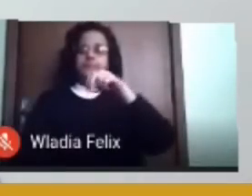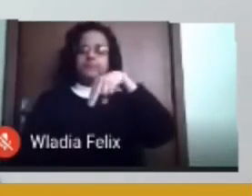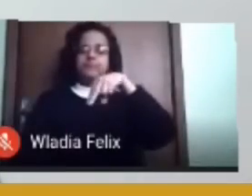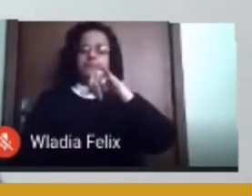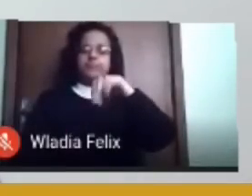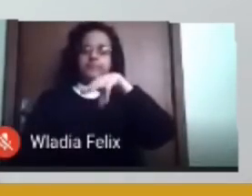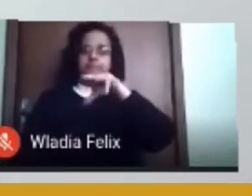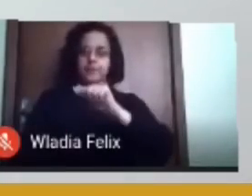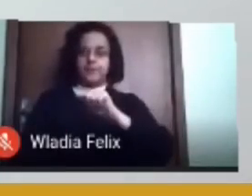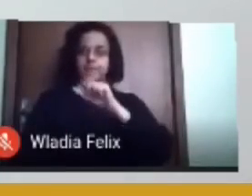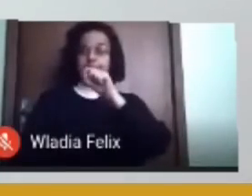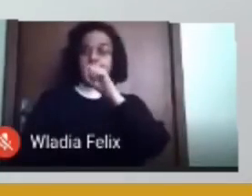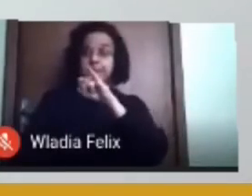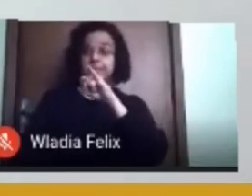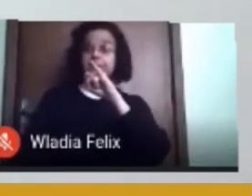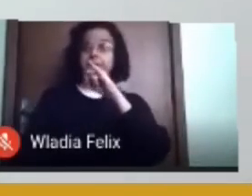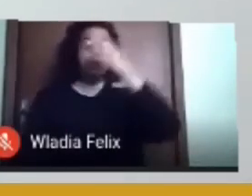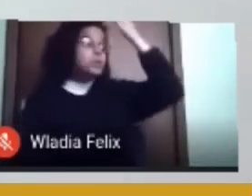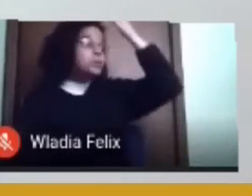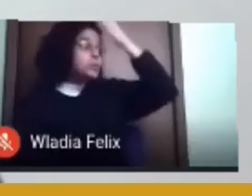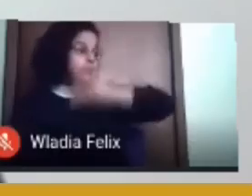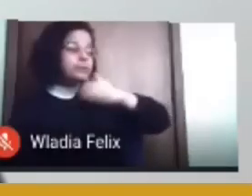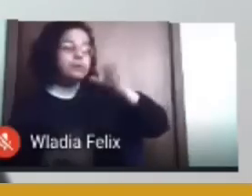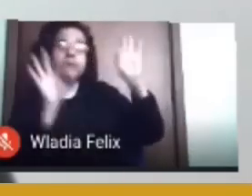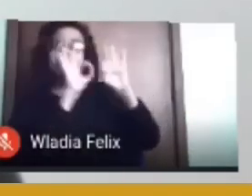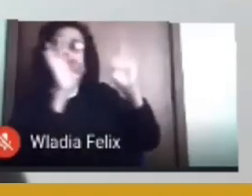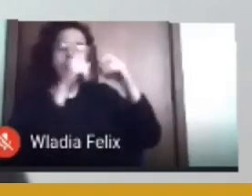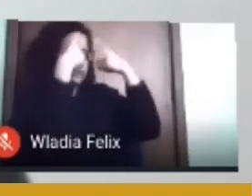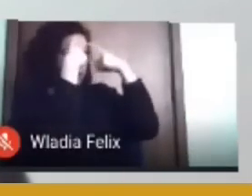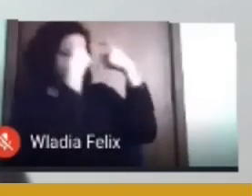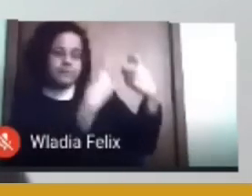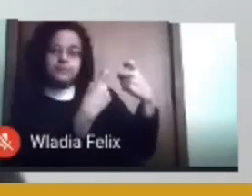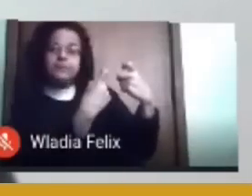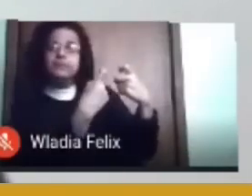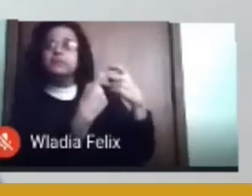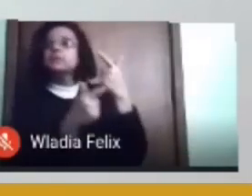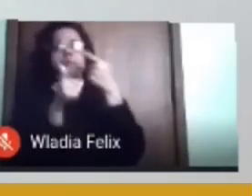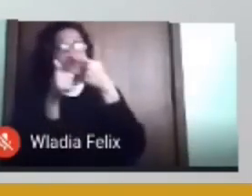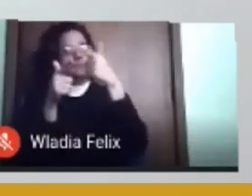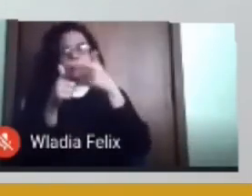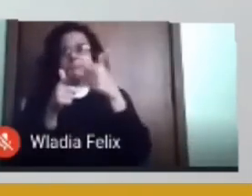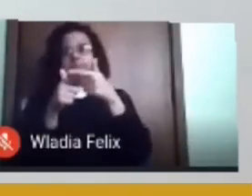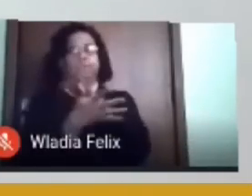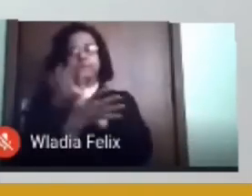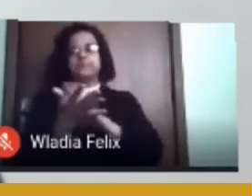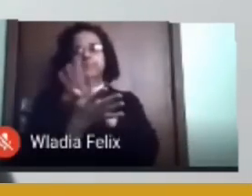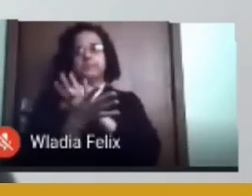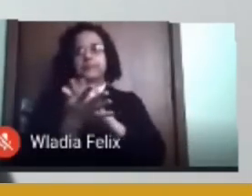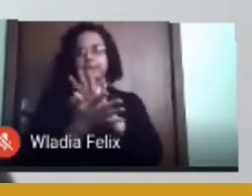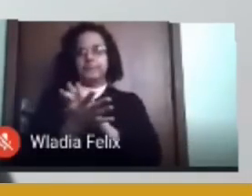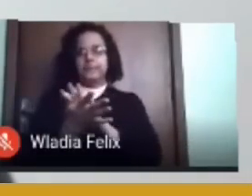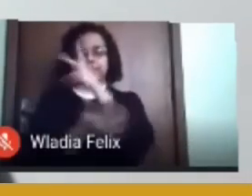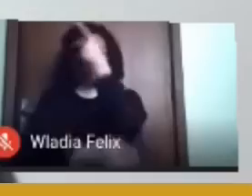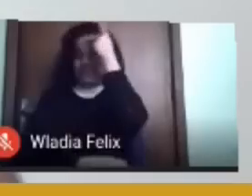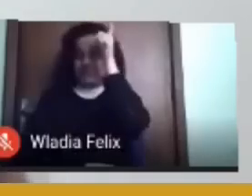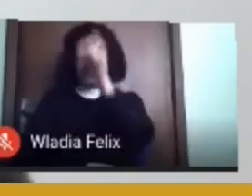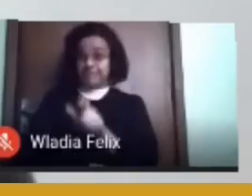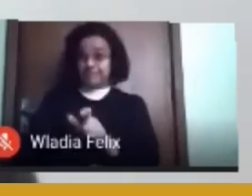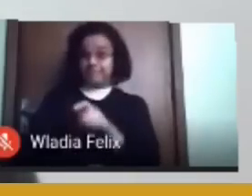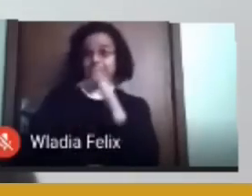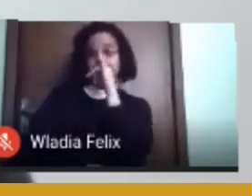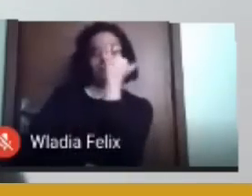para quem fez a denúncia, certo? Então, suspeitou, denuncie. Esse é um aspecto que nós